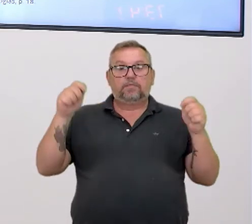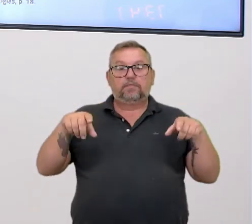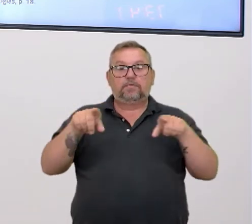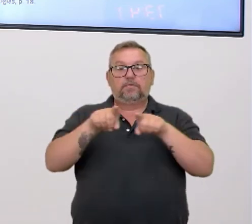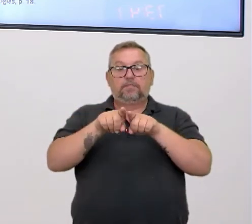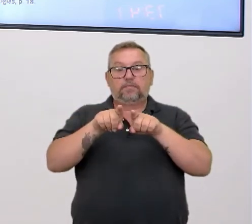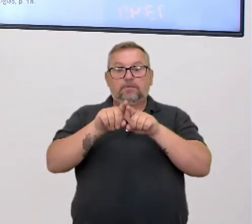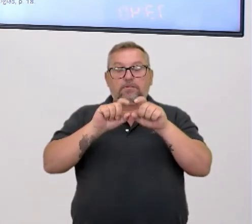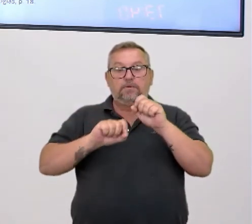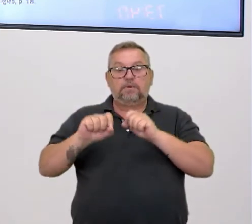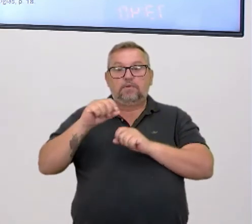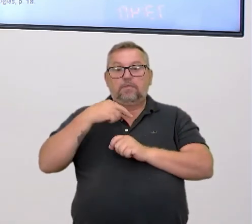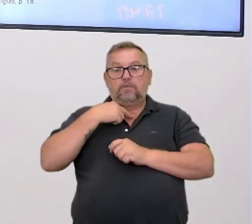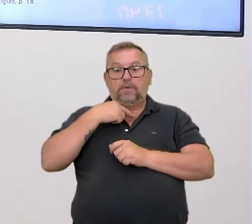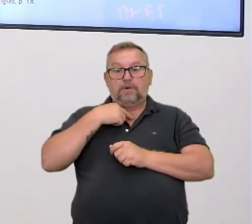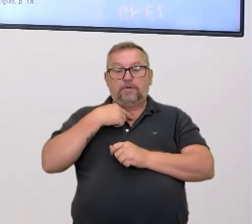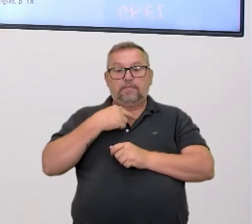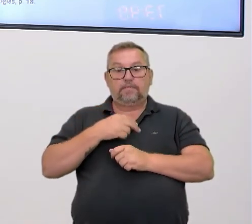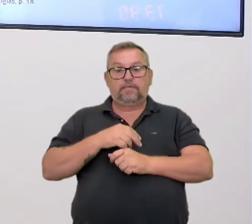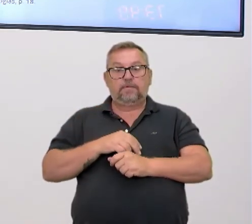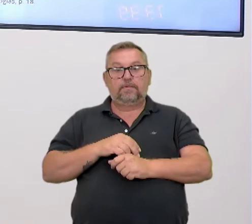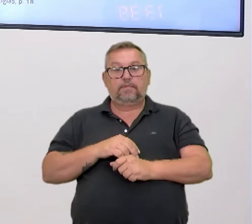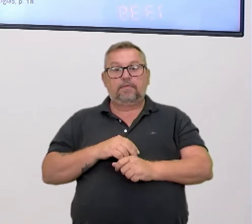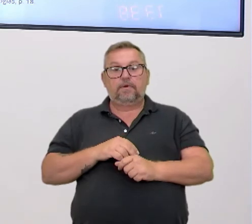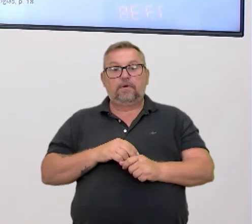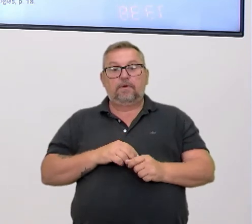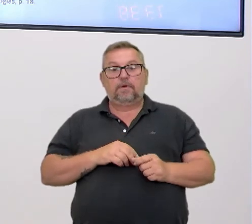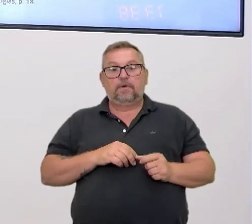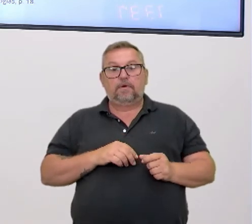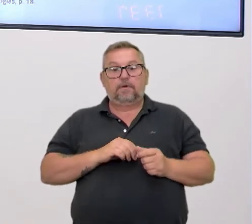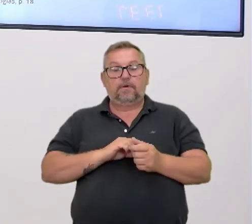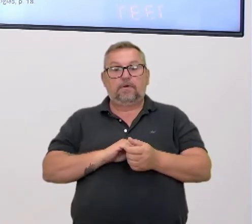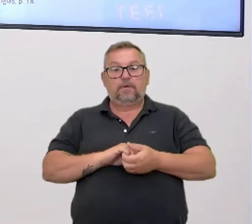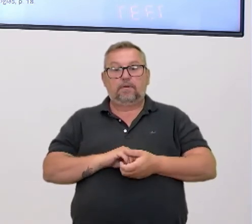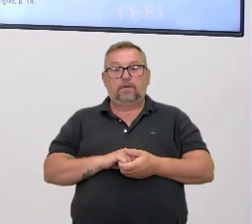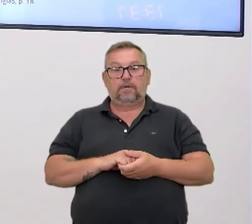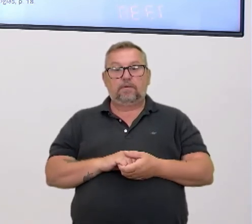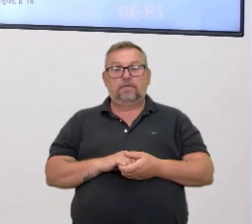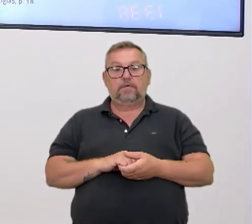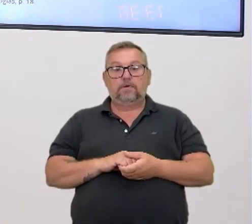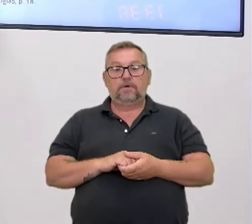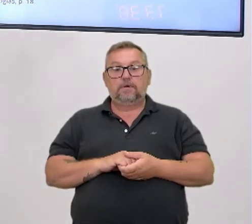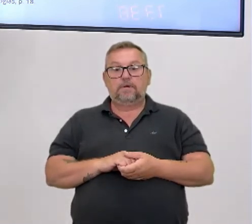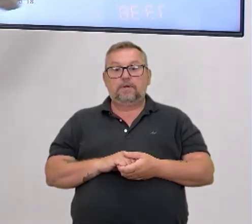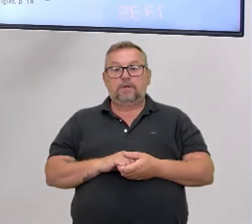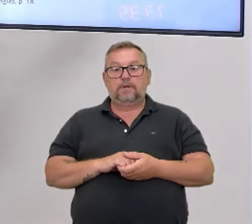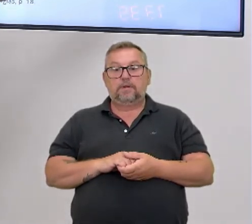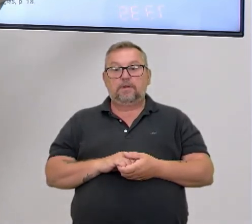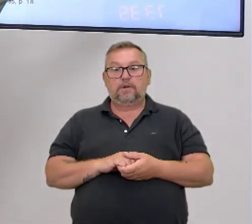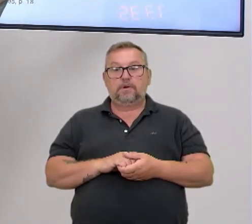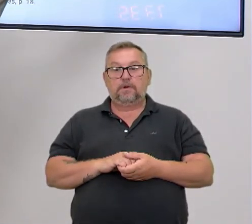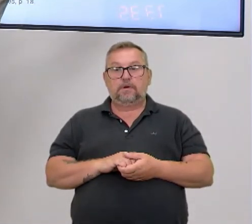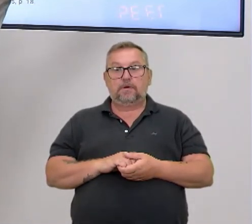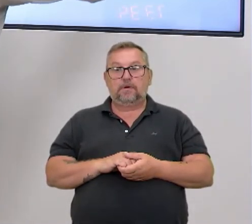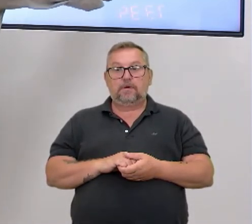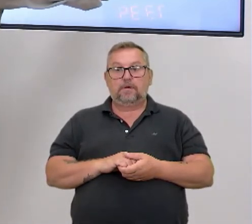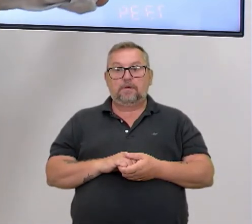pessoa é ocupada, nossa, tá muito congestionado aqui, deixa eu... Desse lado, mudou de lado